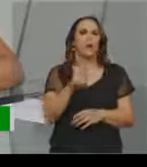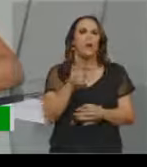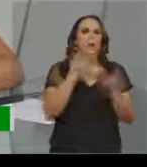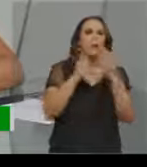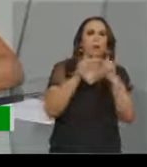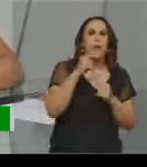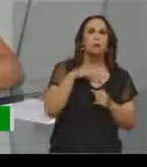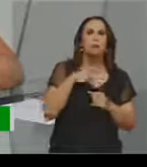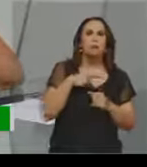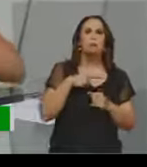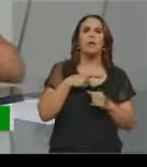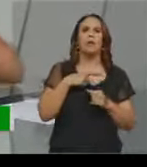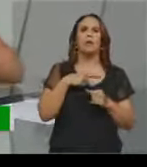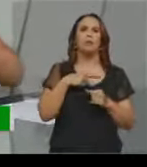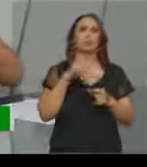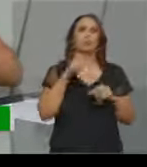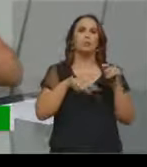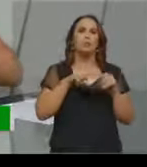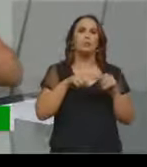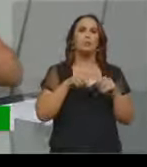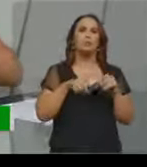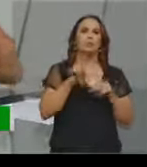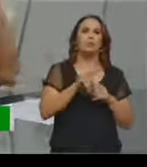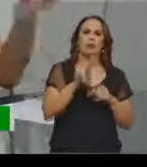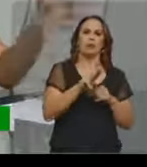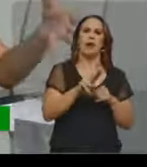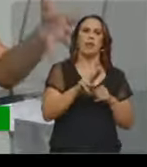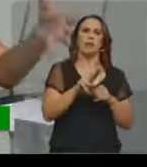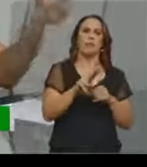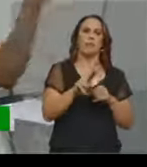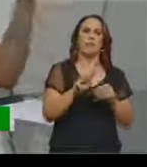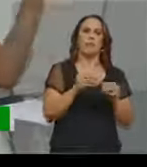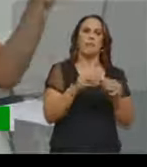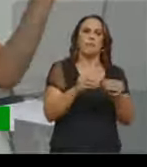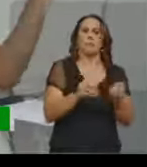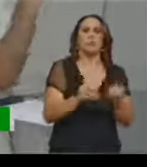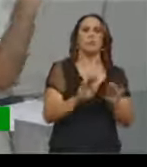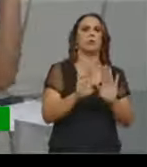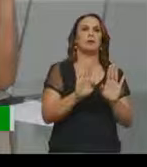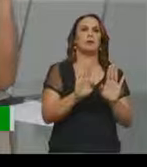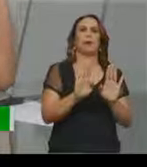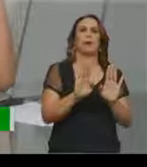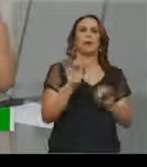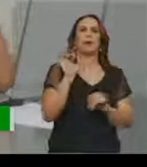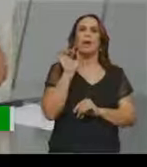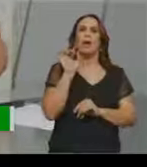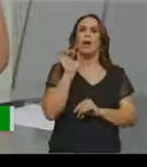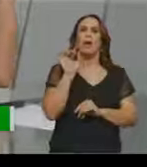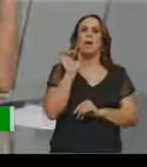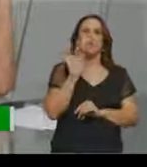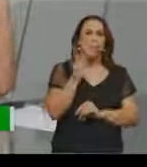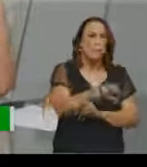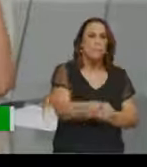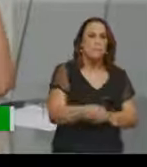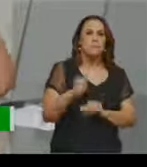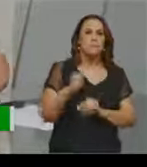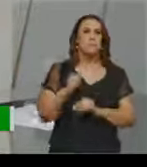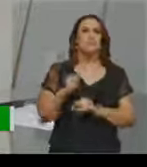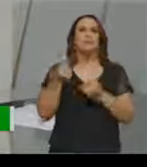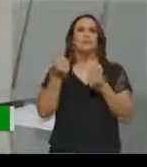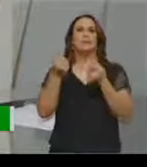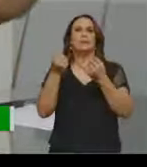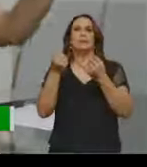fazer isso, eu não posso simplesmente pegar e jogar na mão e falar assim, vai lá e borrifa ou contrata ali